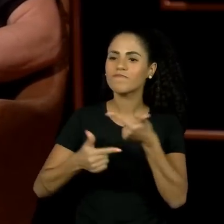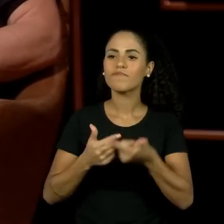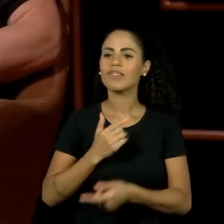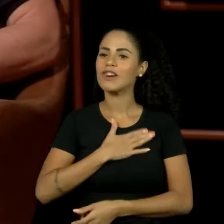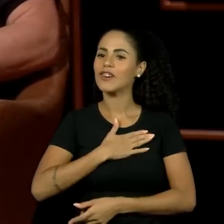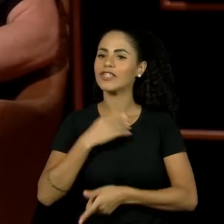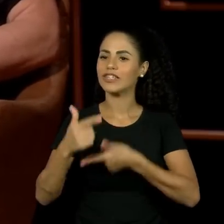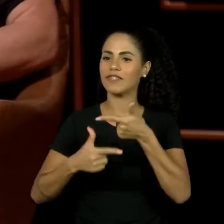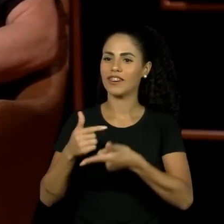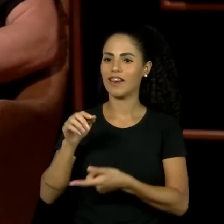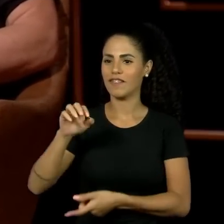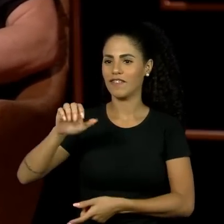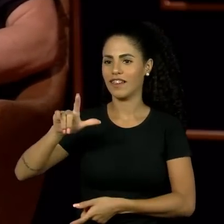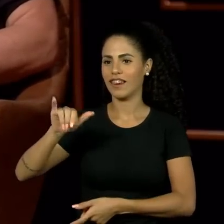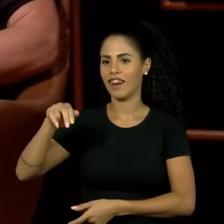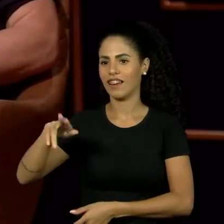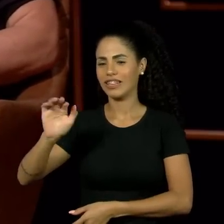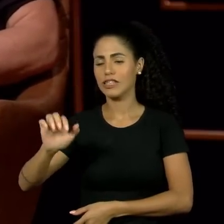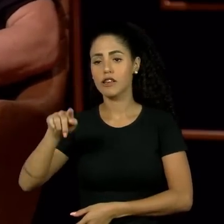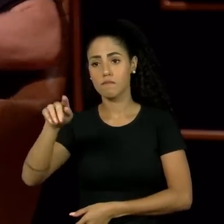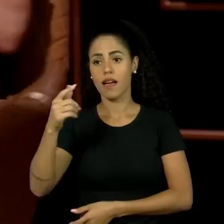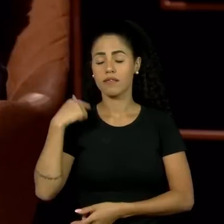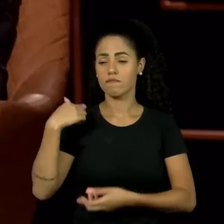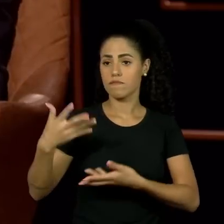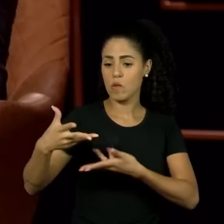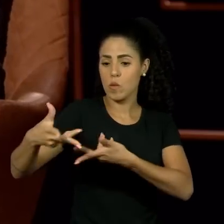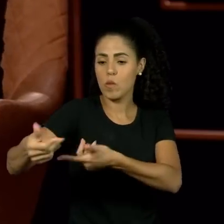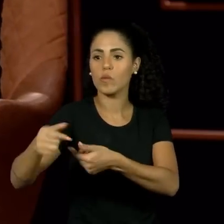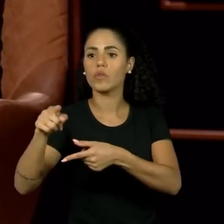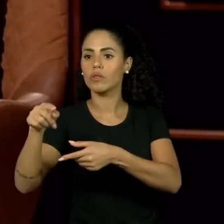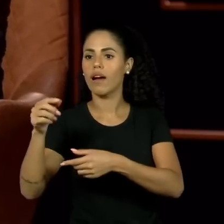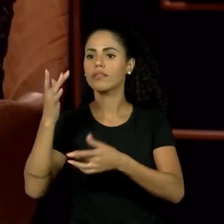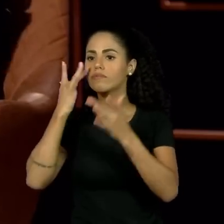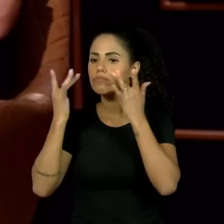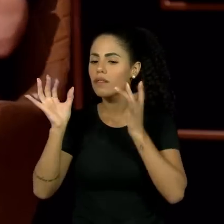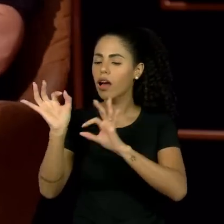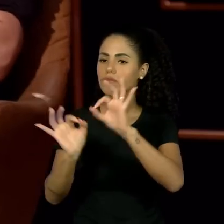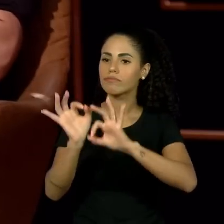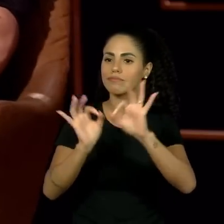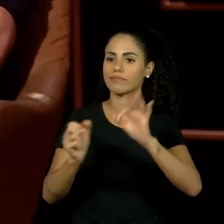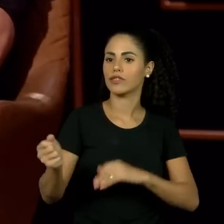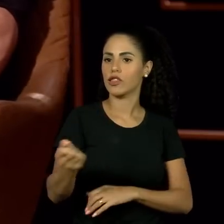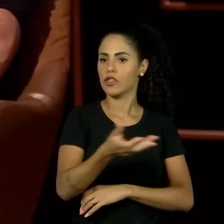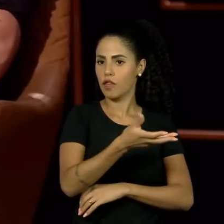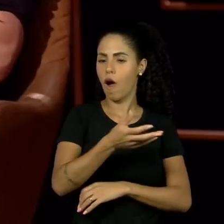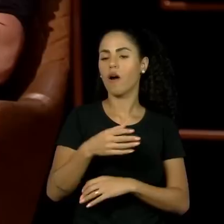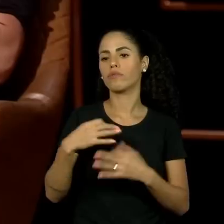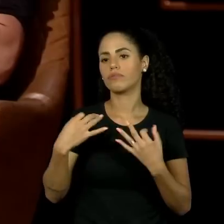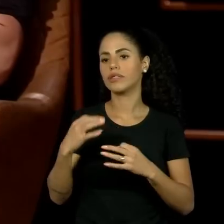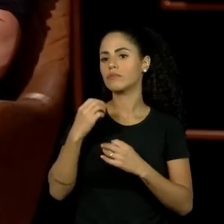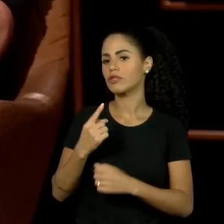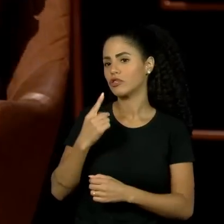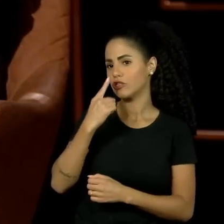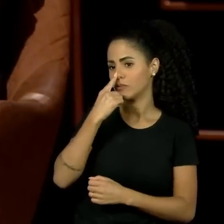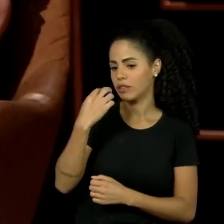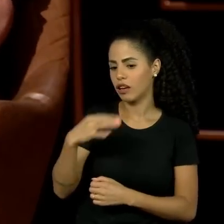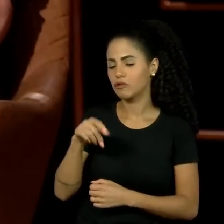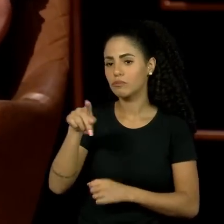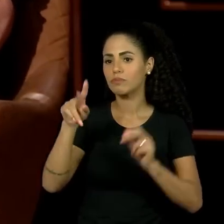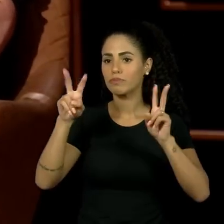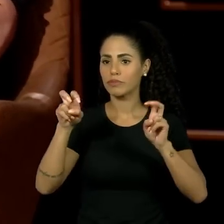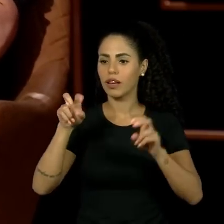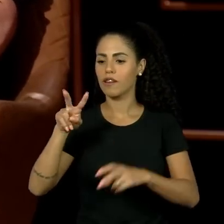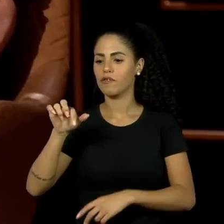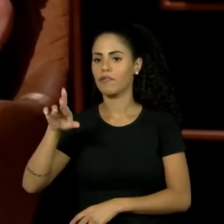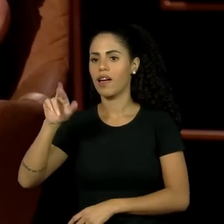Eliane Giardini, mas quando eu fui chamado para fazer essa nova montagem de Intimidade Indecente, foi com a Vera